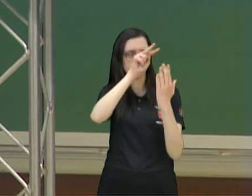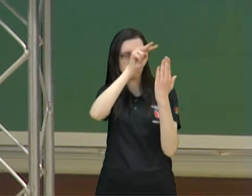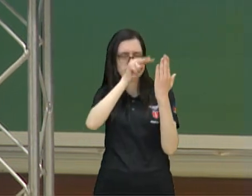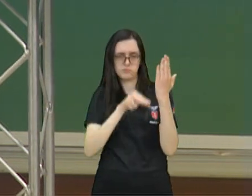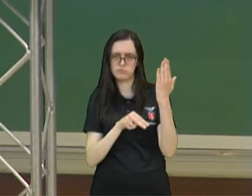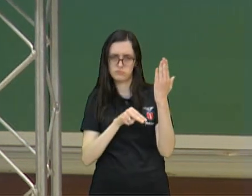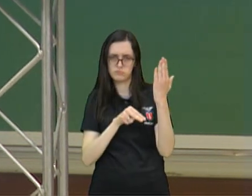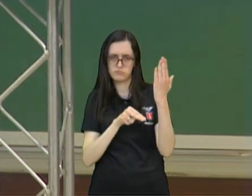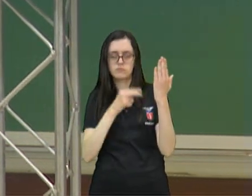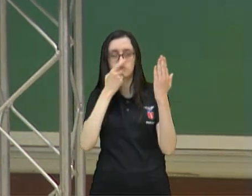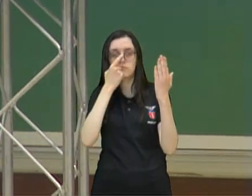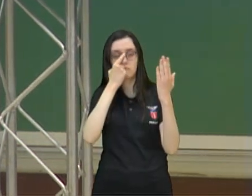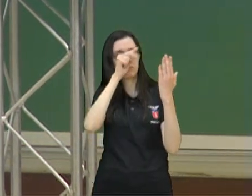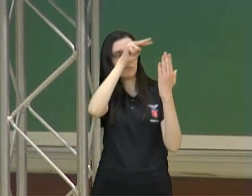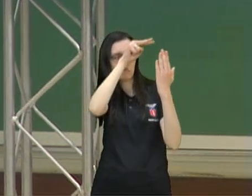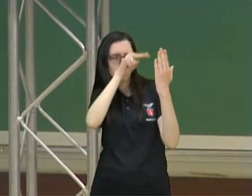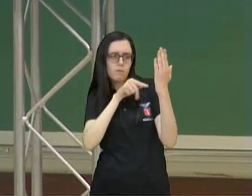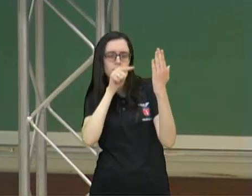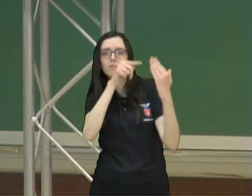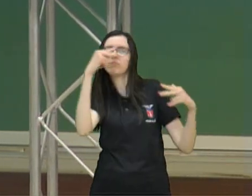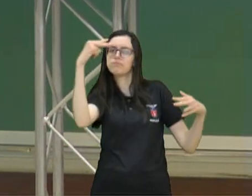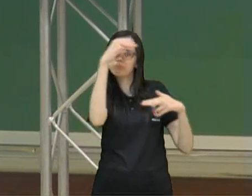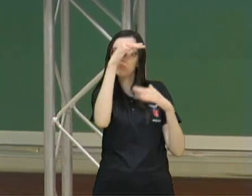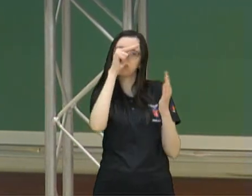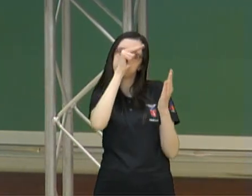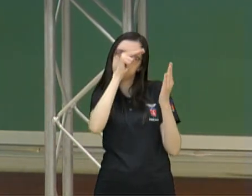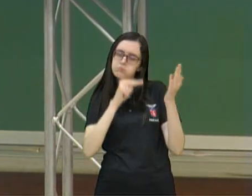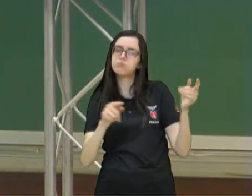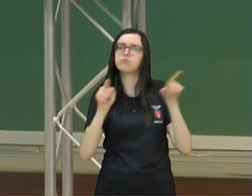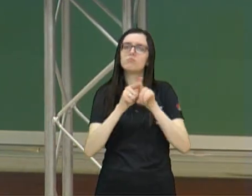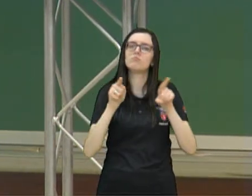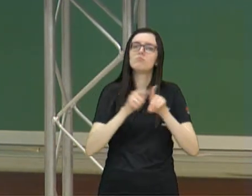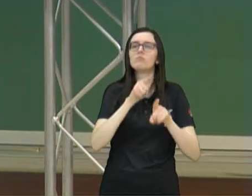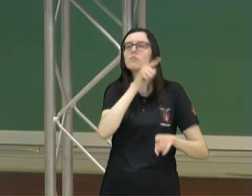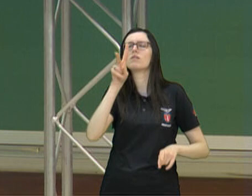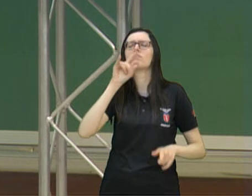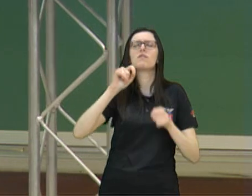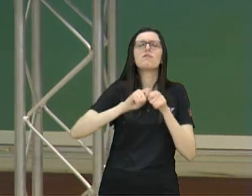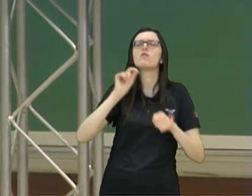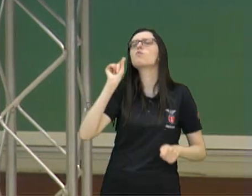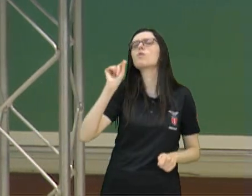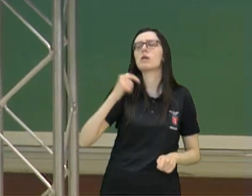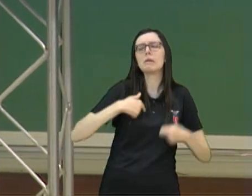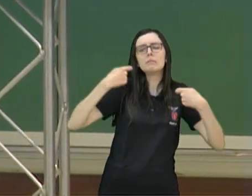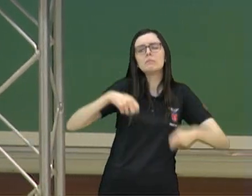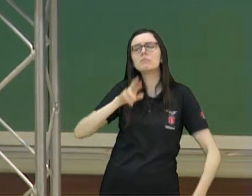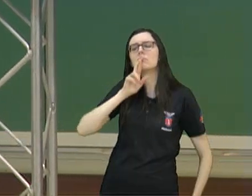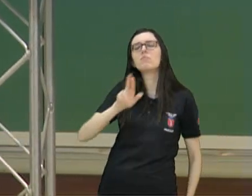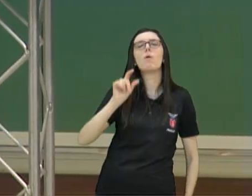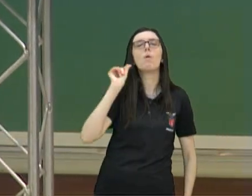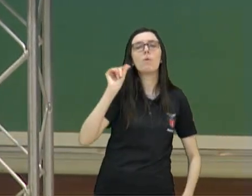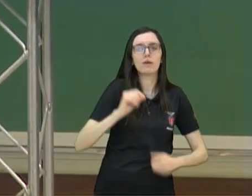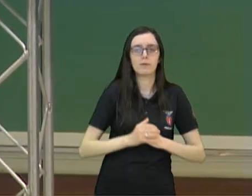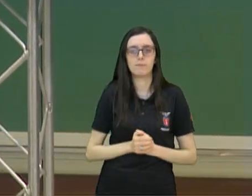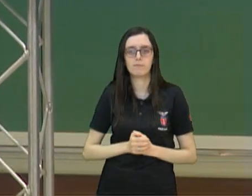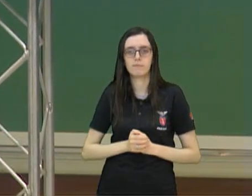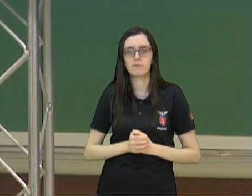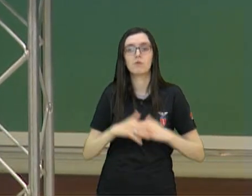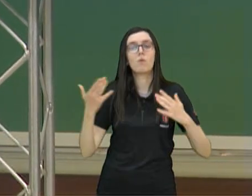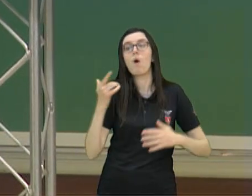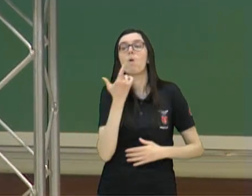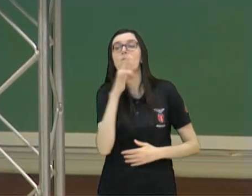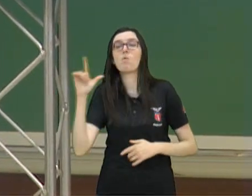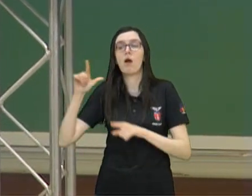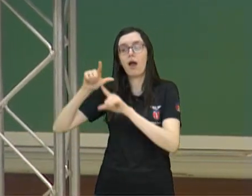leitura dessa estrofe e vão fazer o quê? O que eu preciso responder? Quais outras